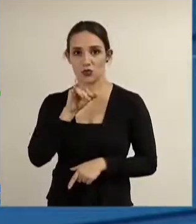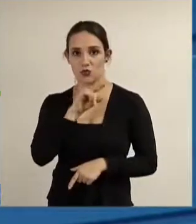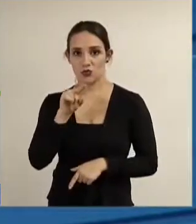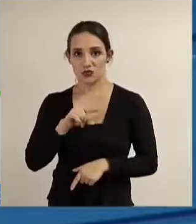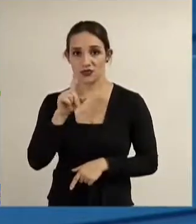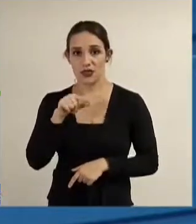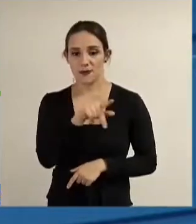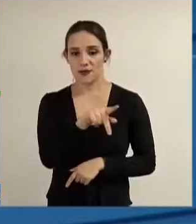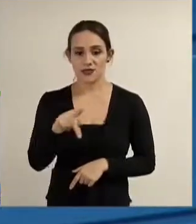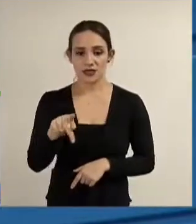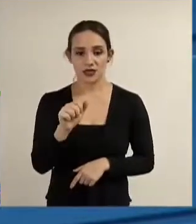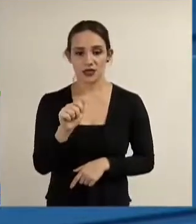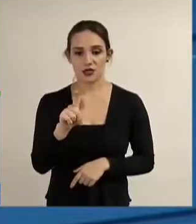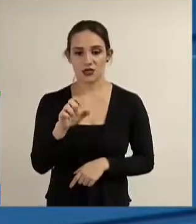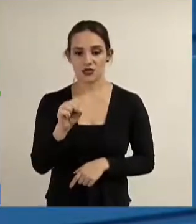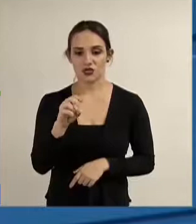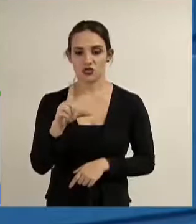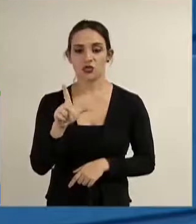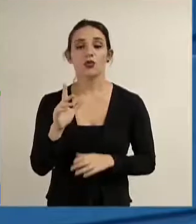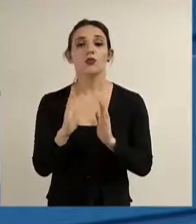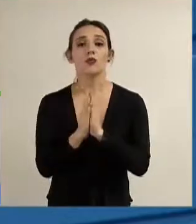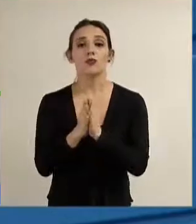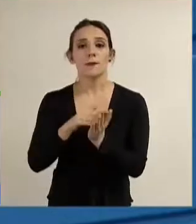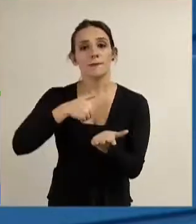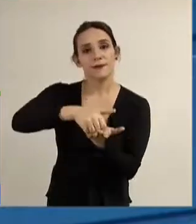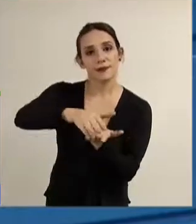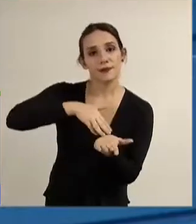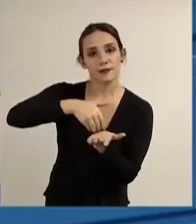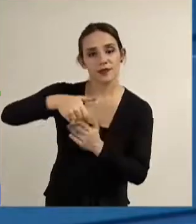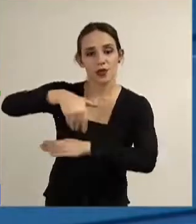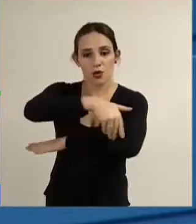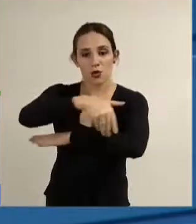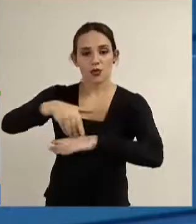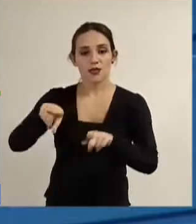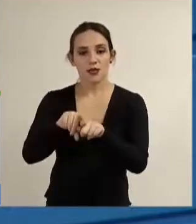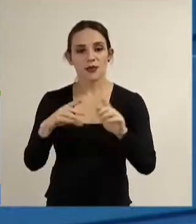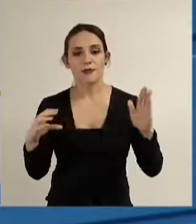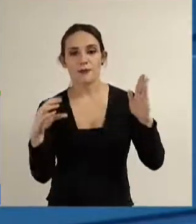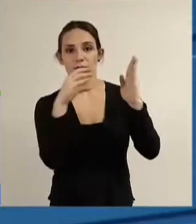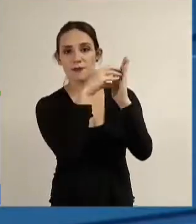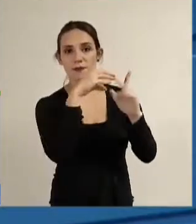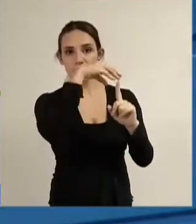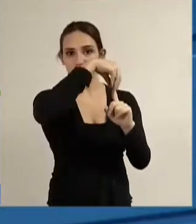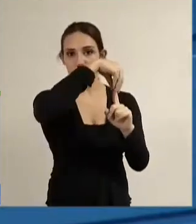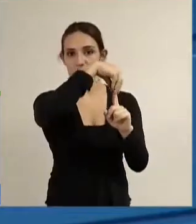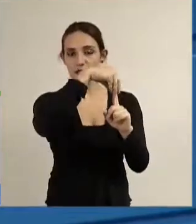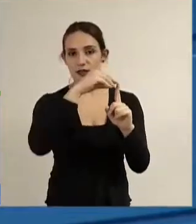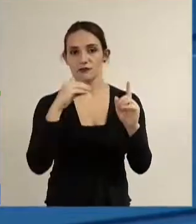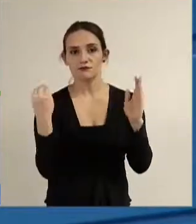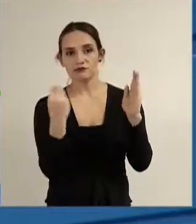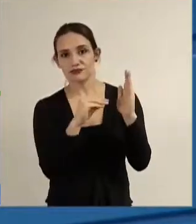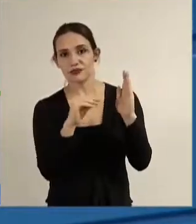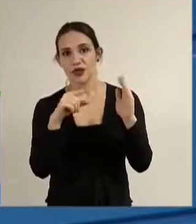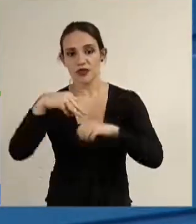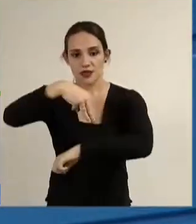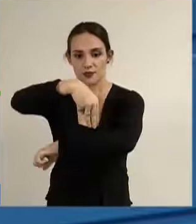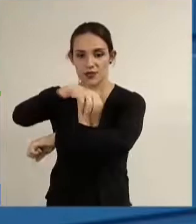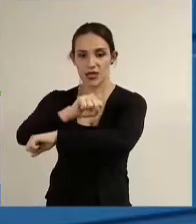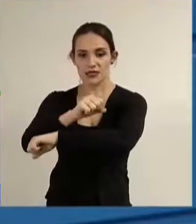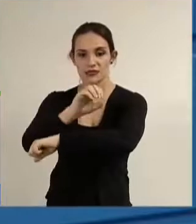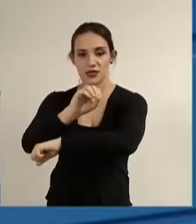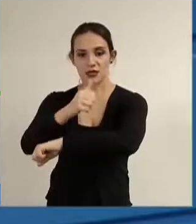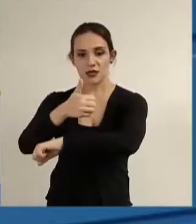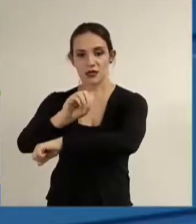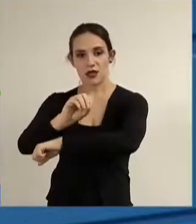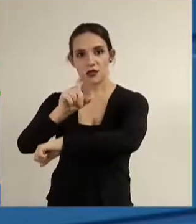da GESU, solicitando a pintura das sinalizações verticais e horizontais de trânsito em toda a extensão da MS 010,